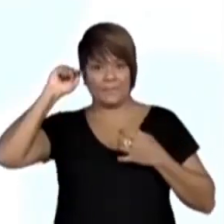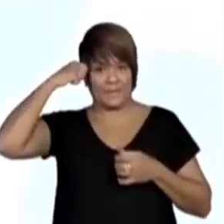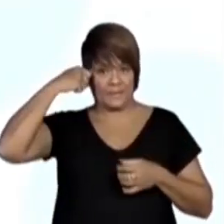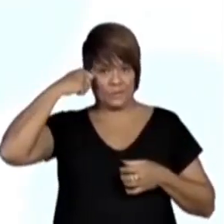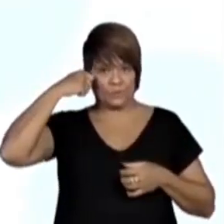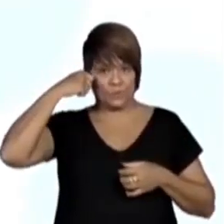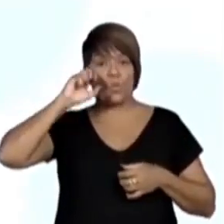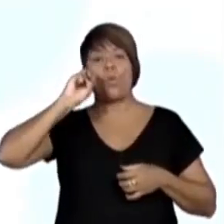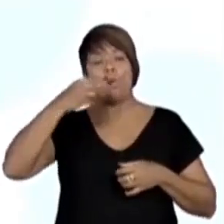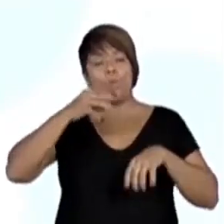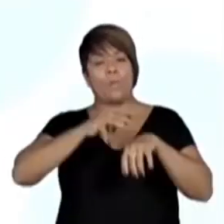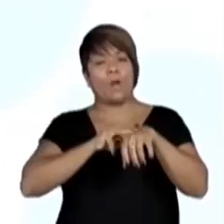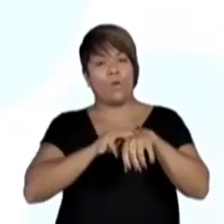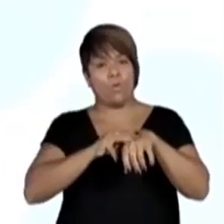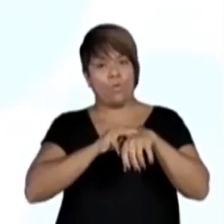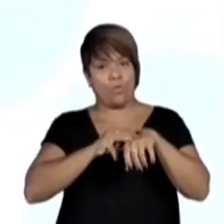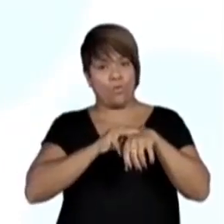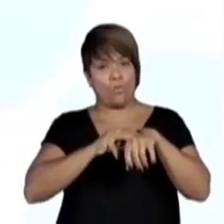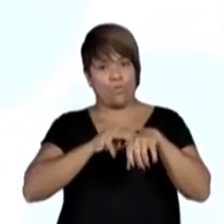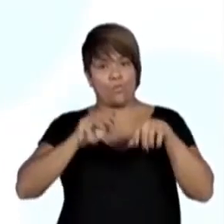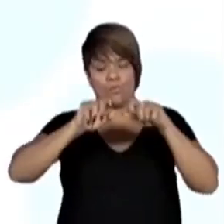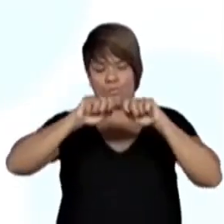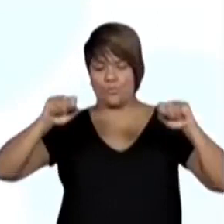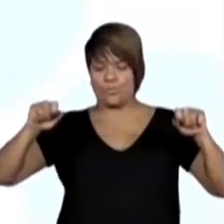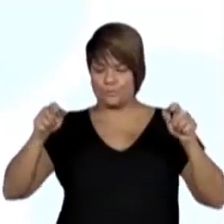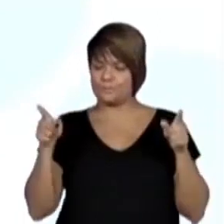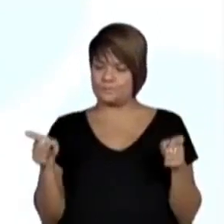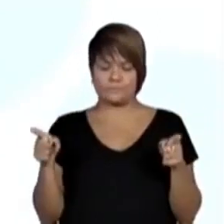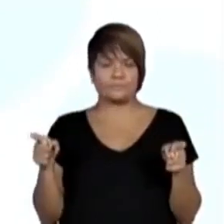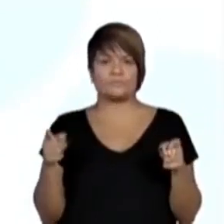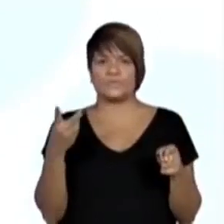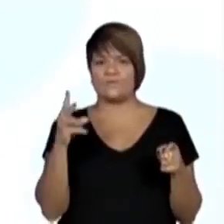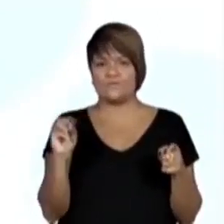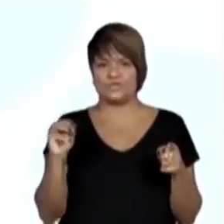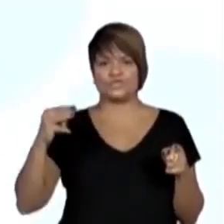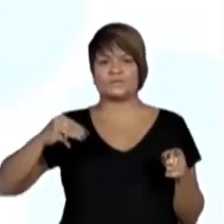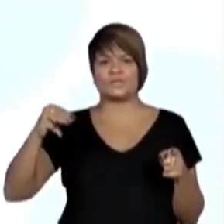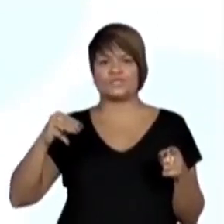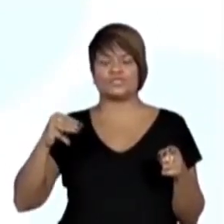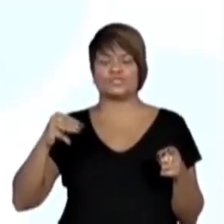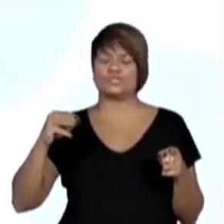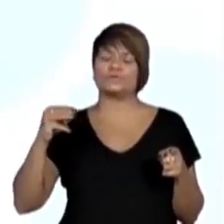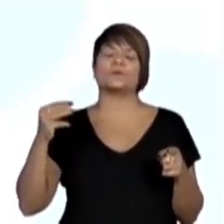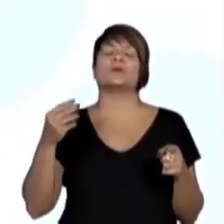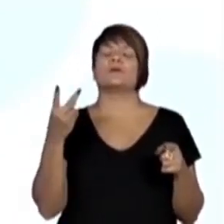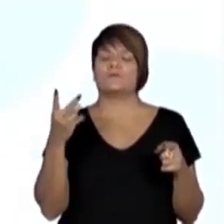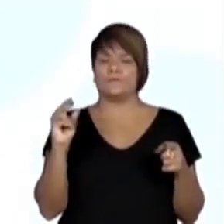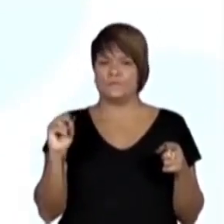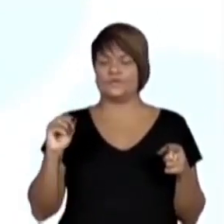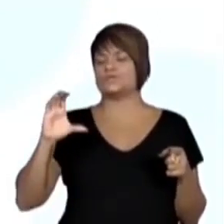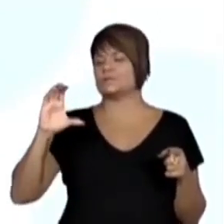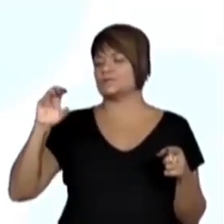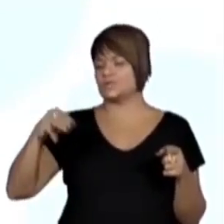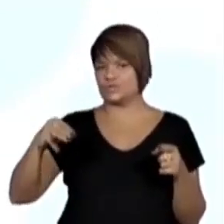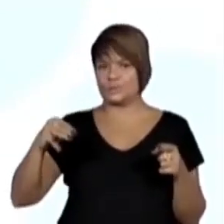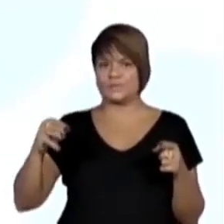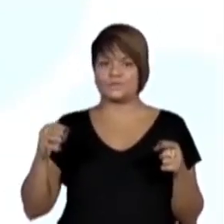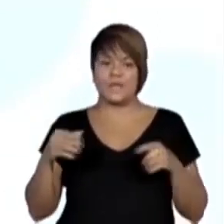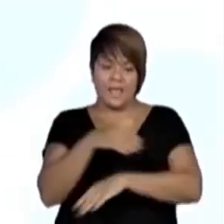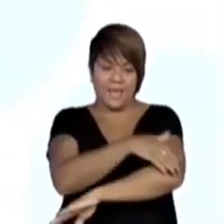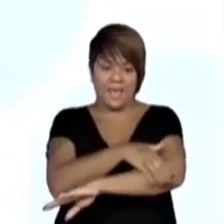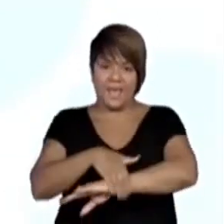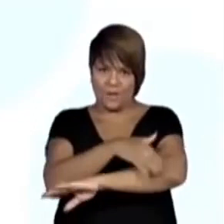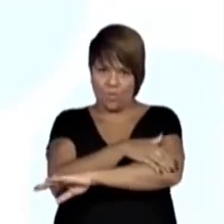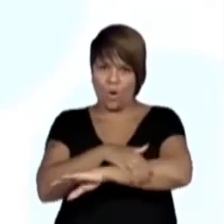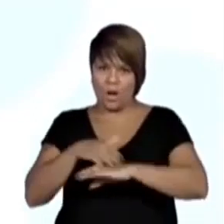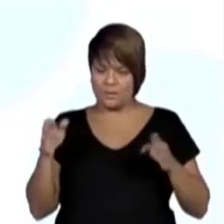ou marrom, com cerca de 20 centímetros. 20 centímetros aí para os estudantes é um pouquinho menor que a